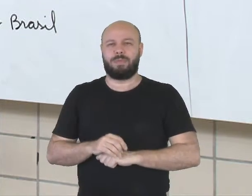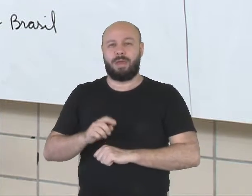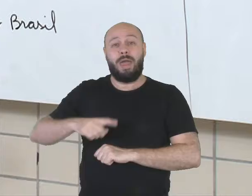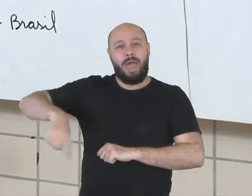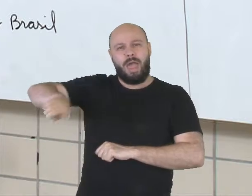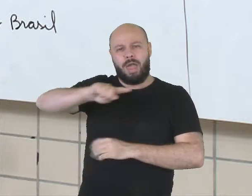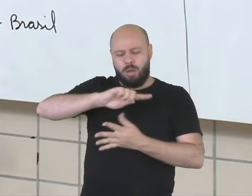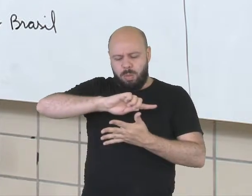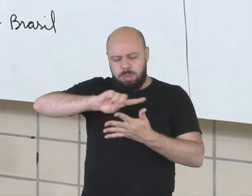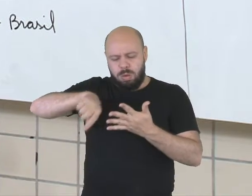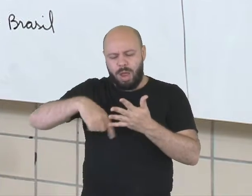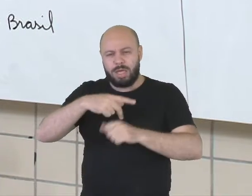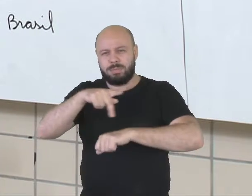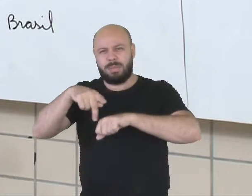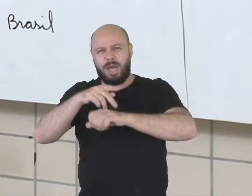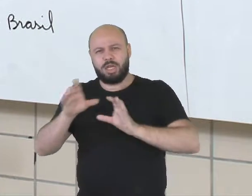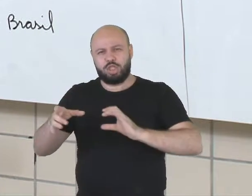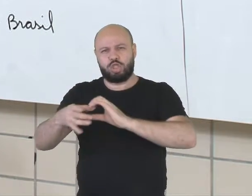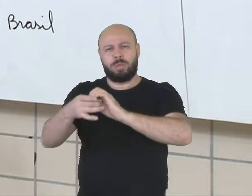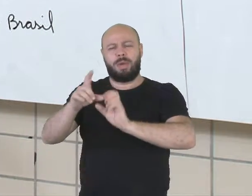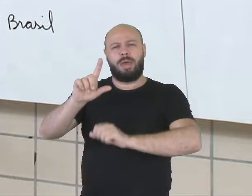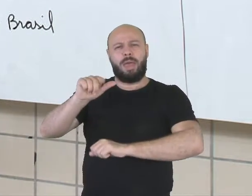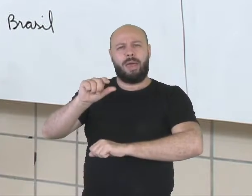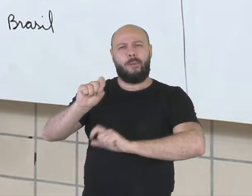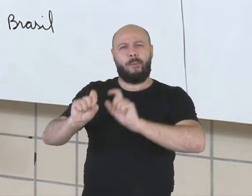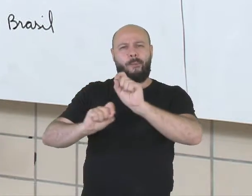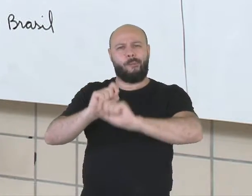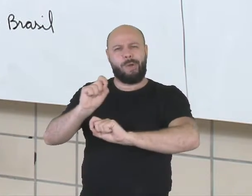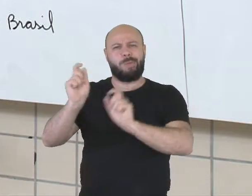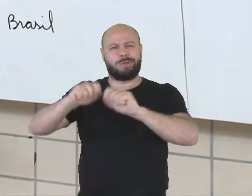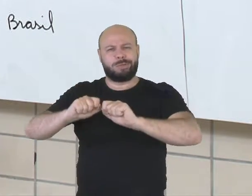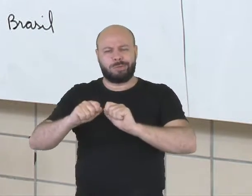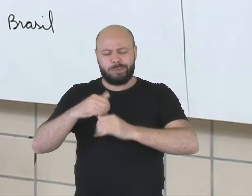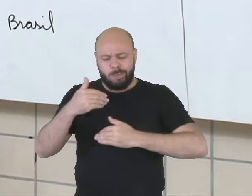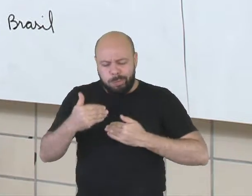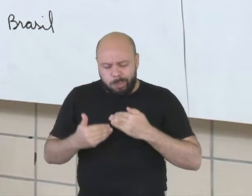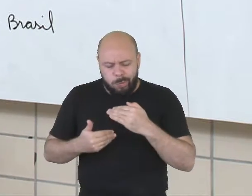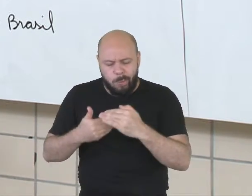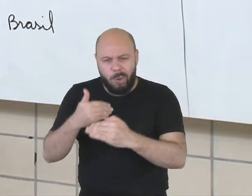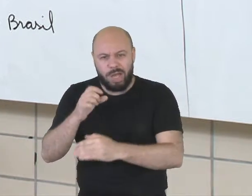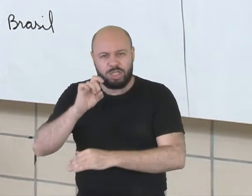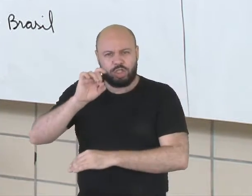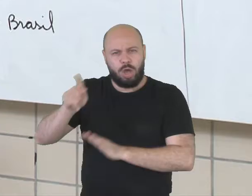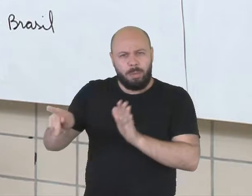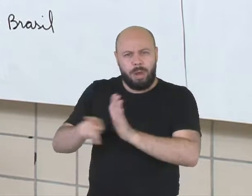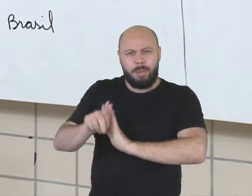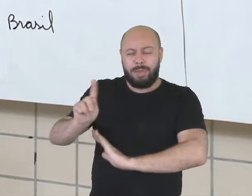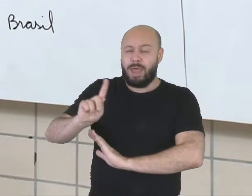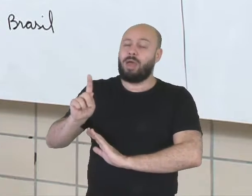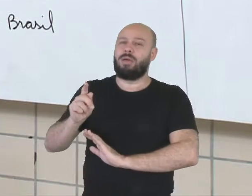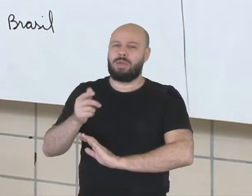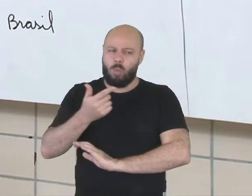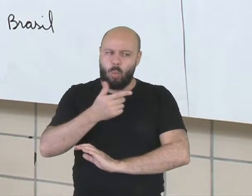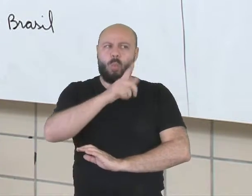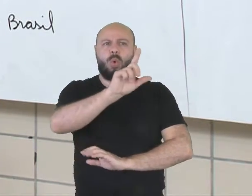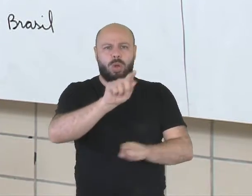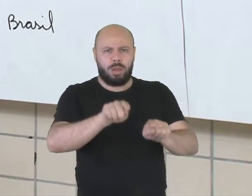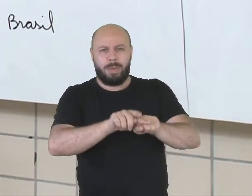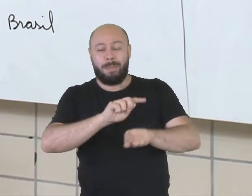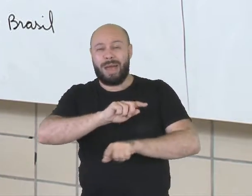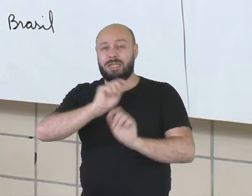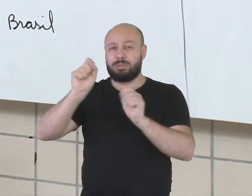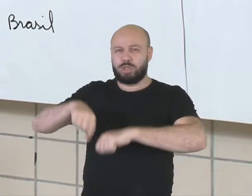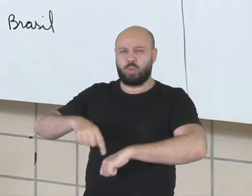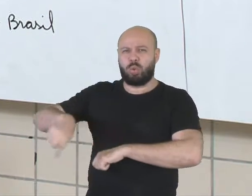países juntos, eles estão em desenvolvimento, não só eles. Lembra que eu citei para vocês que um exemplo que